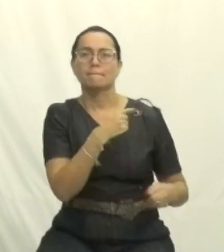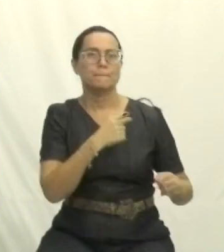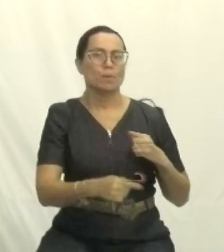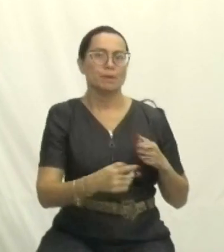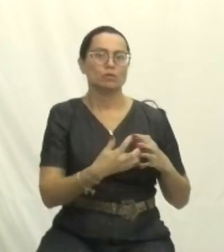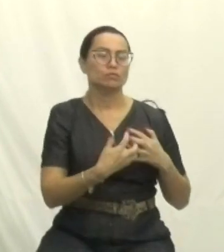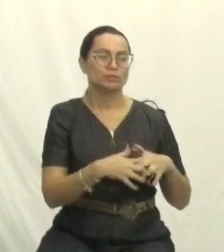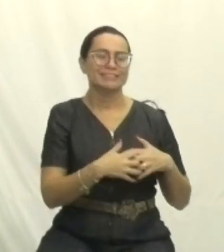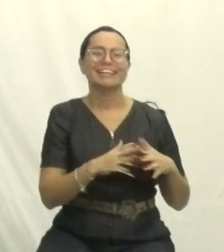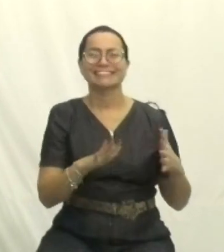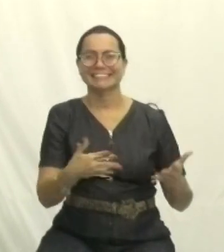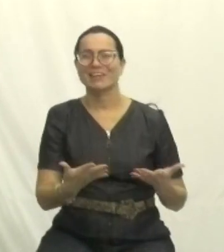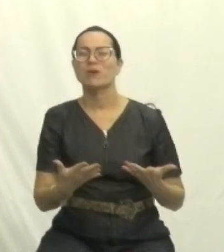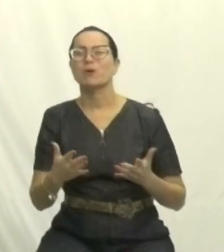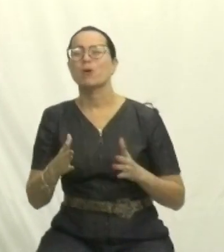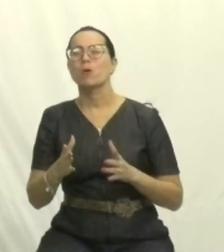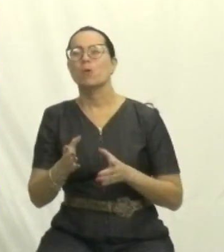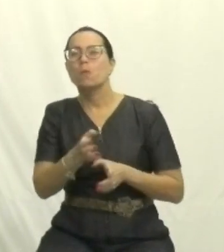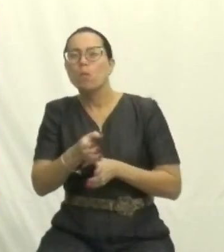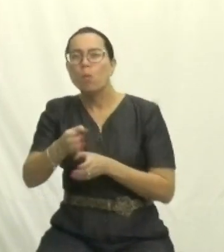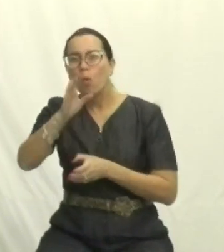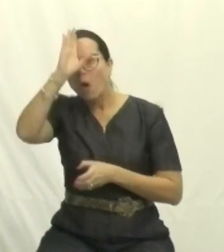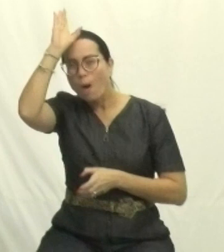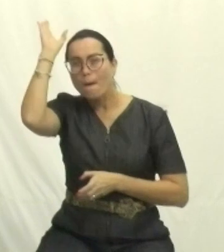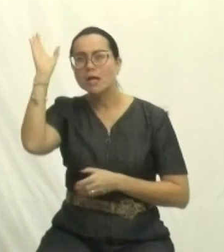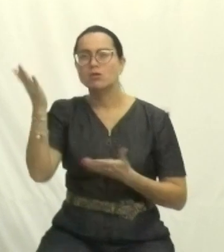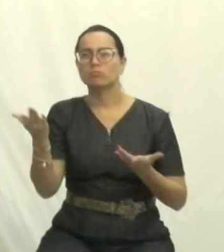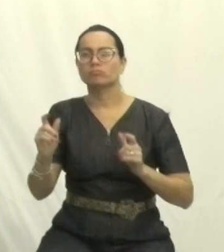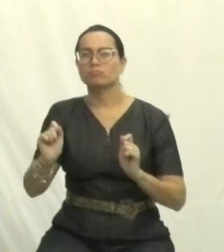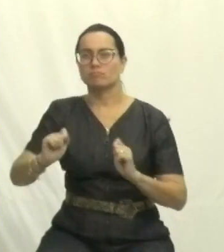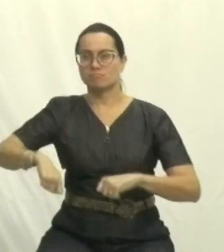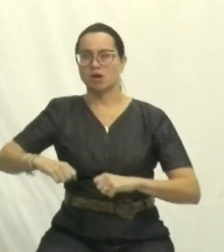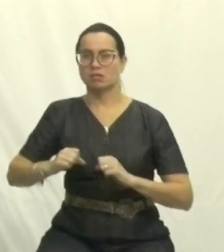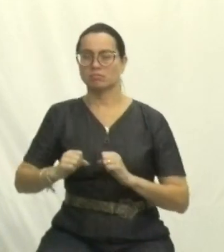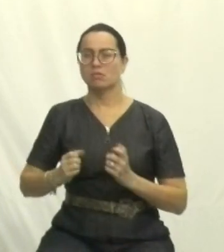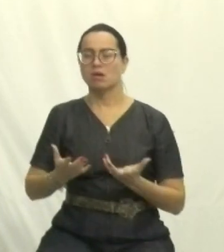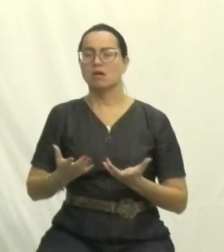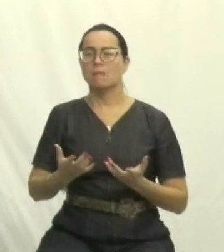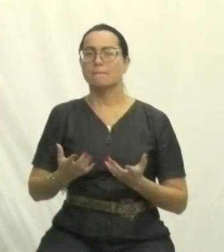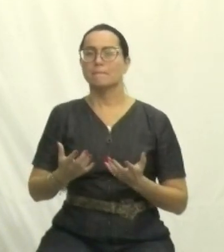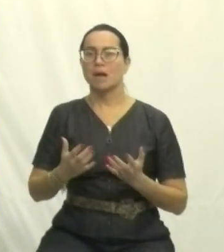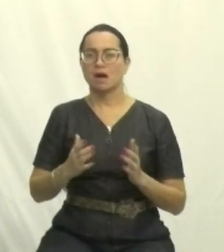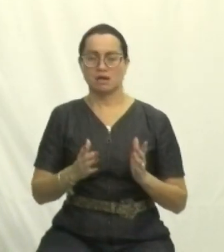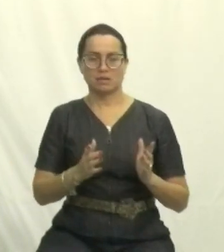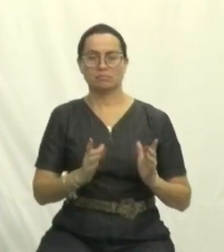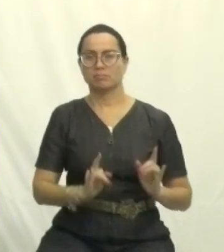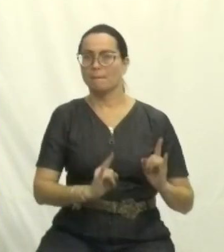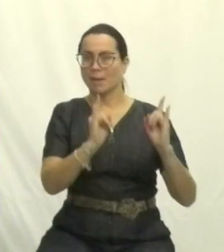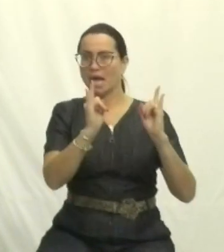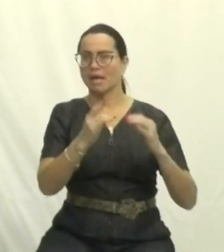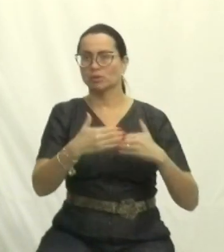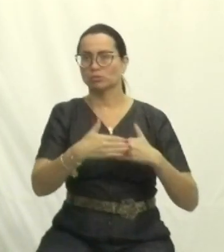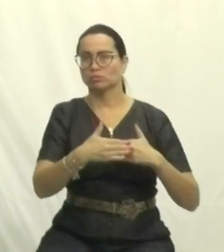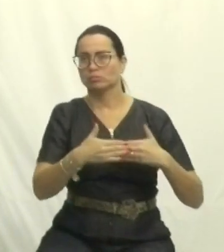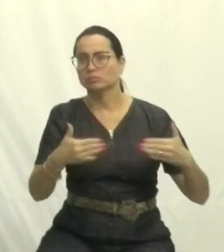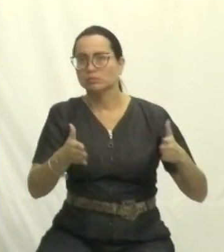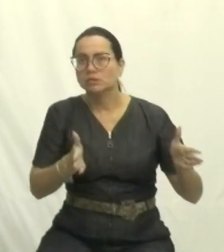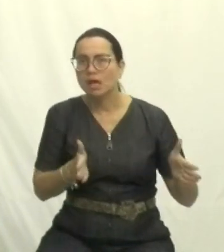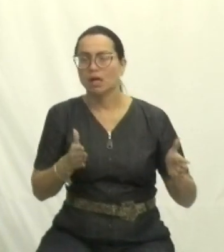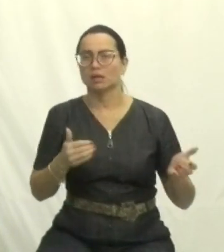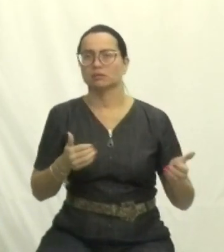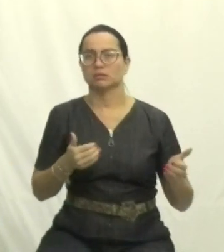ganhou um poder maior para que as edificações, as estruturas, elas tenham maior segurança para os seus